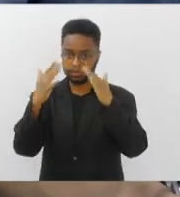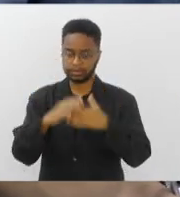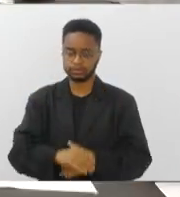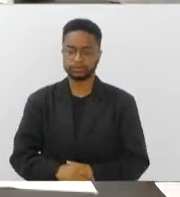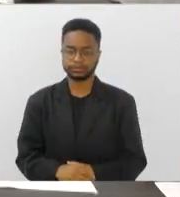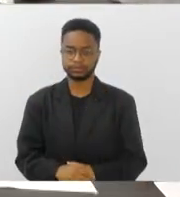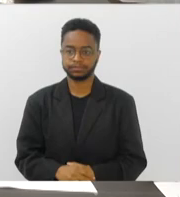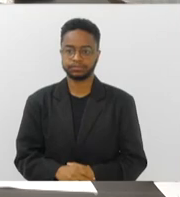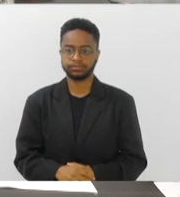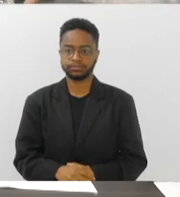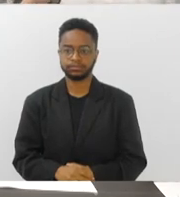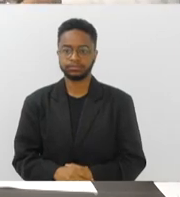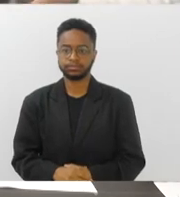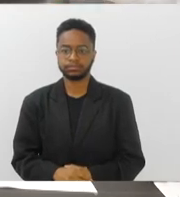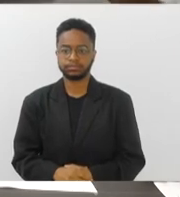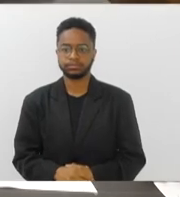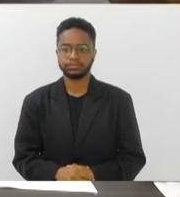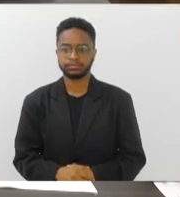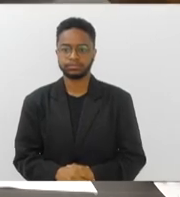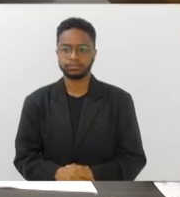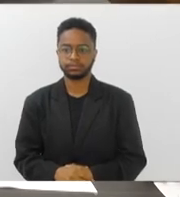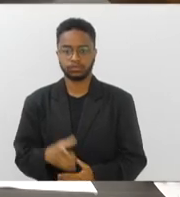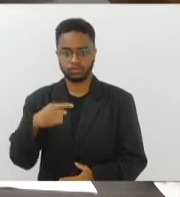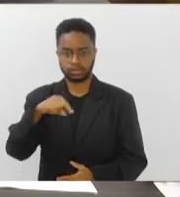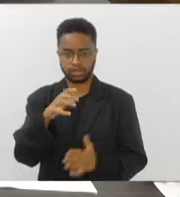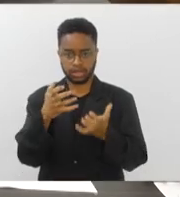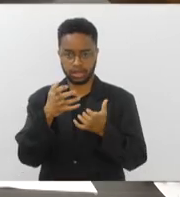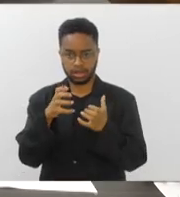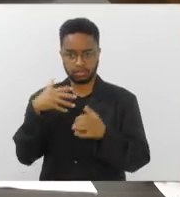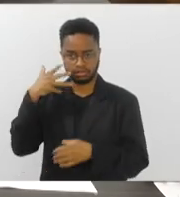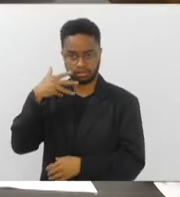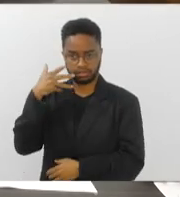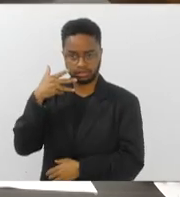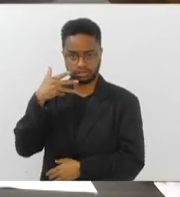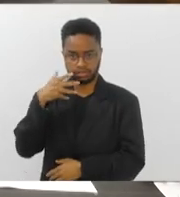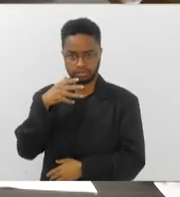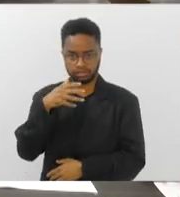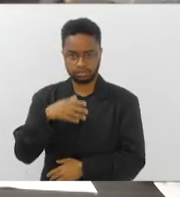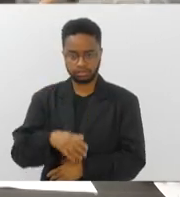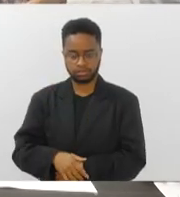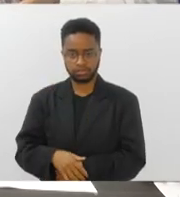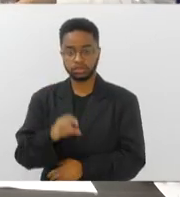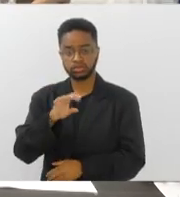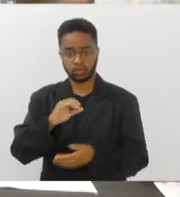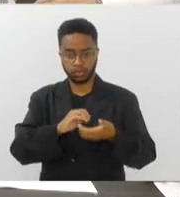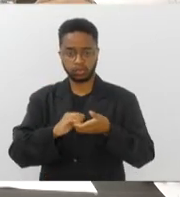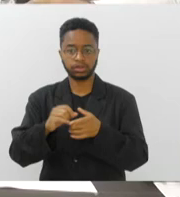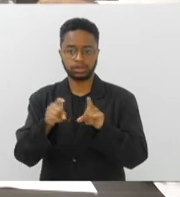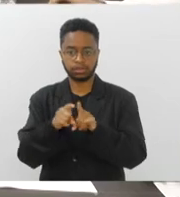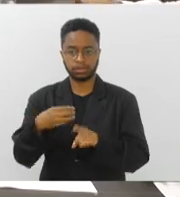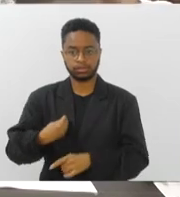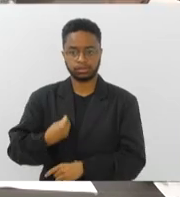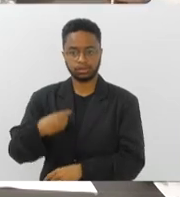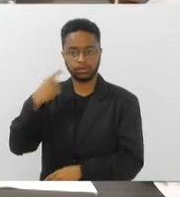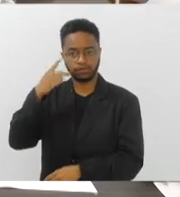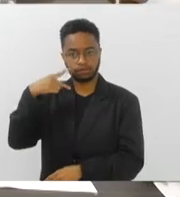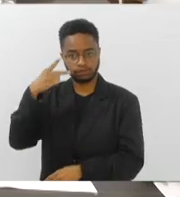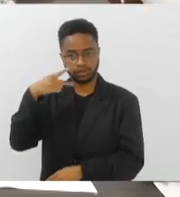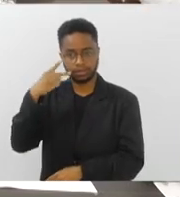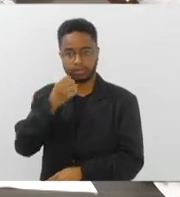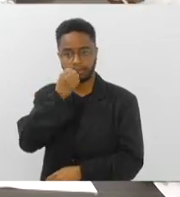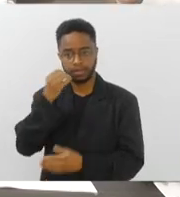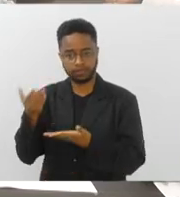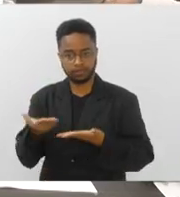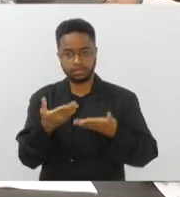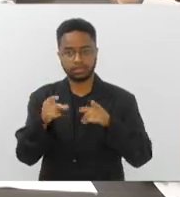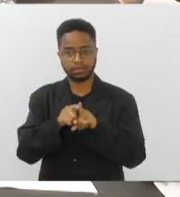bom. Alguém quer fazer? Algum deputado quer fazer uso da palavra? Presidente, só saudar aqui também a presença da vereadora. Bem-vinda aqui